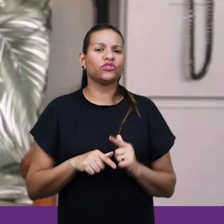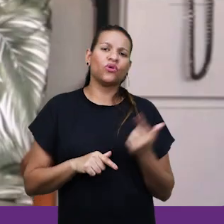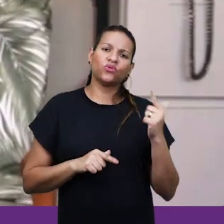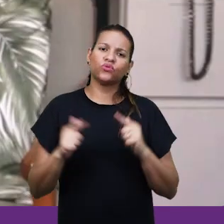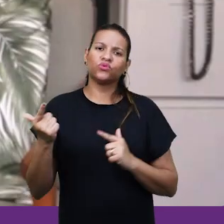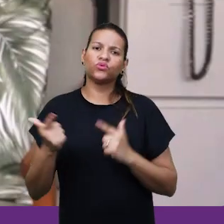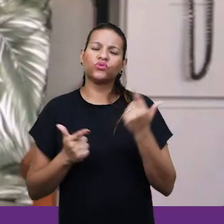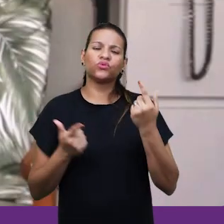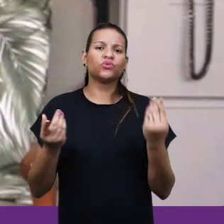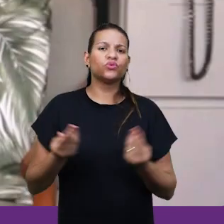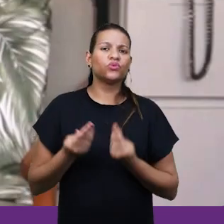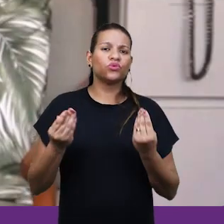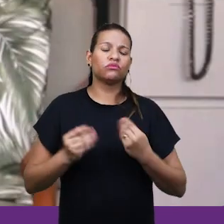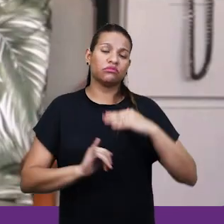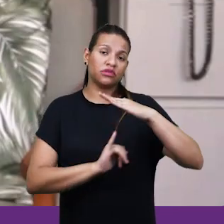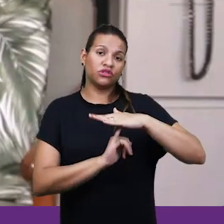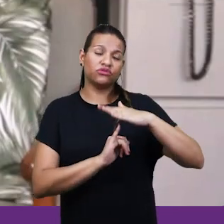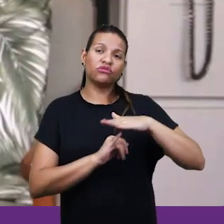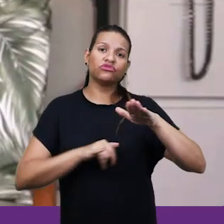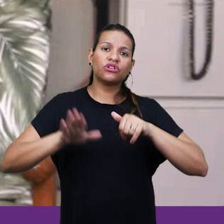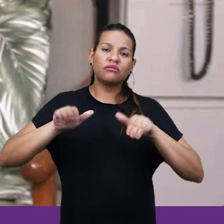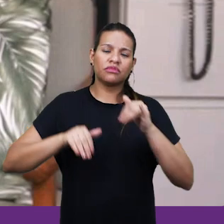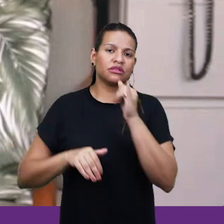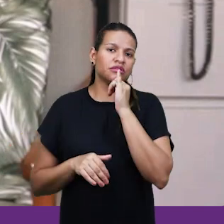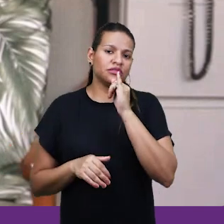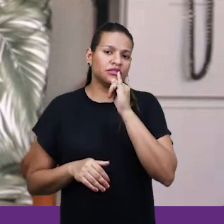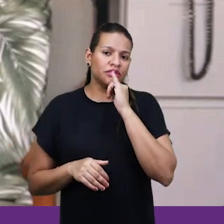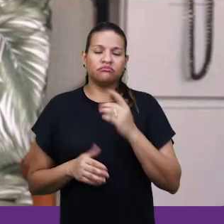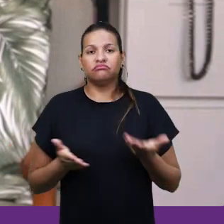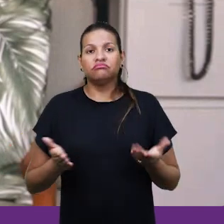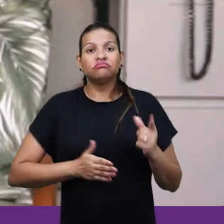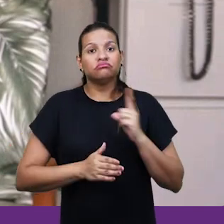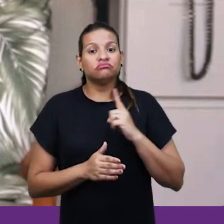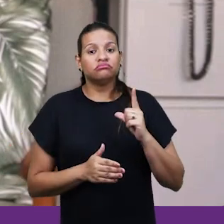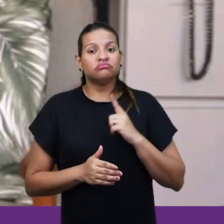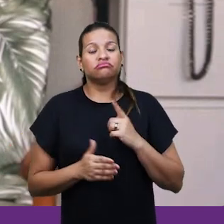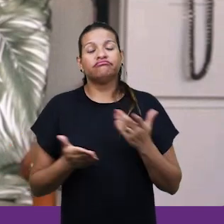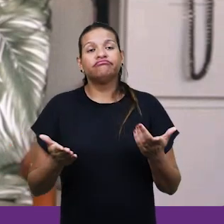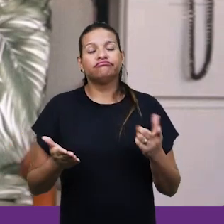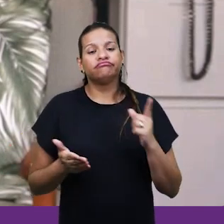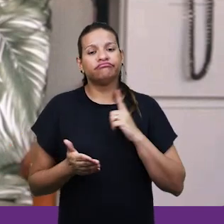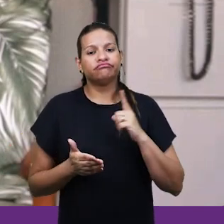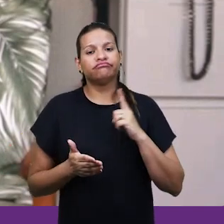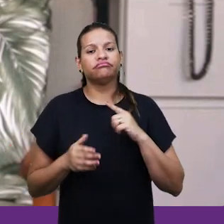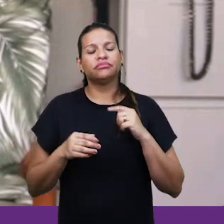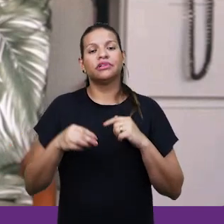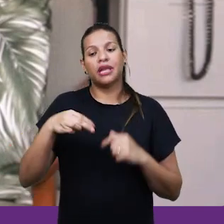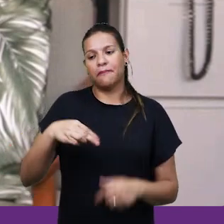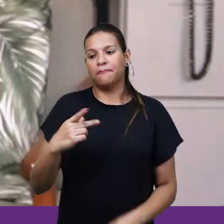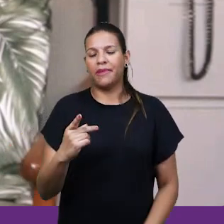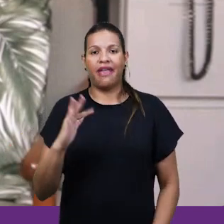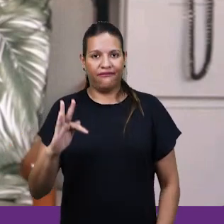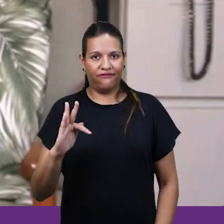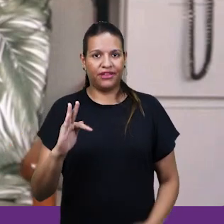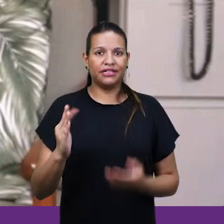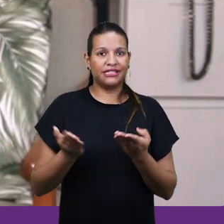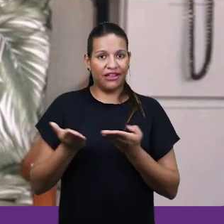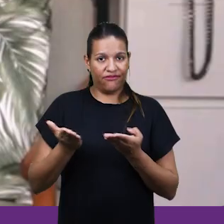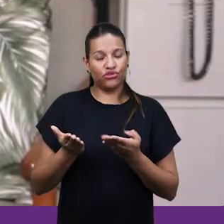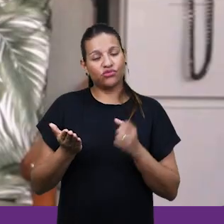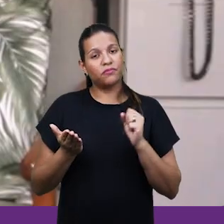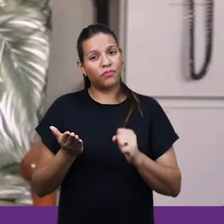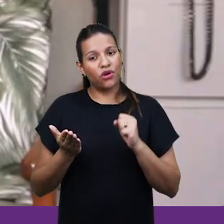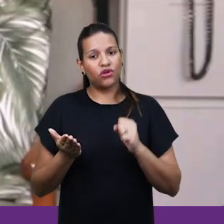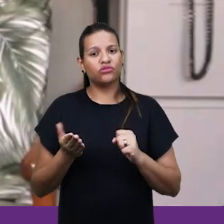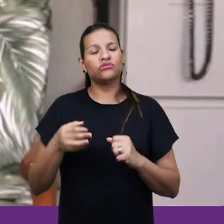reduzir os danos, né, de uma propagação enganosa, né? E existem outras formas, né, de acionar instituições, né? Uma delas é o próprio